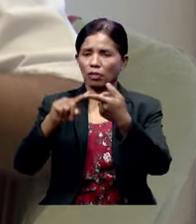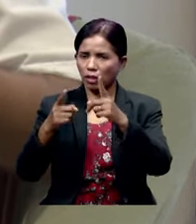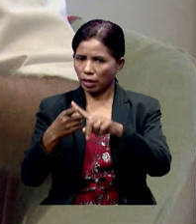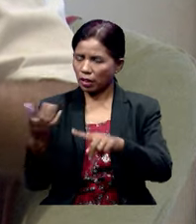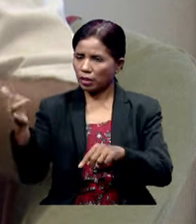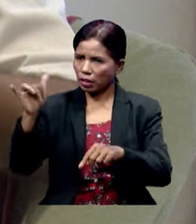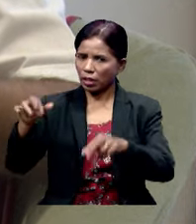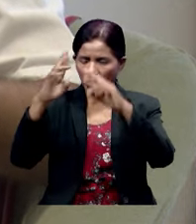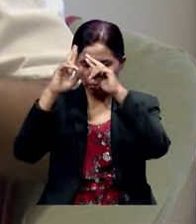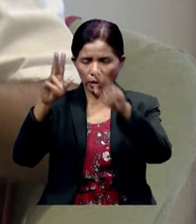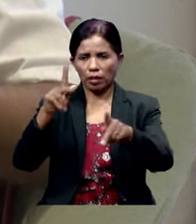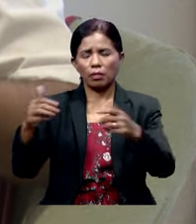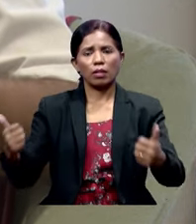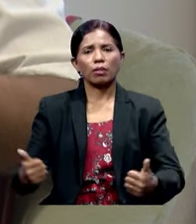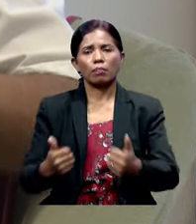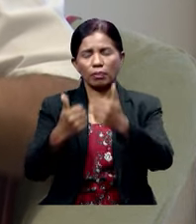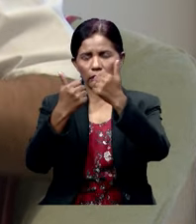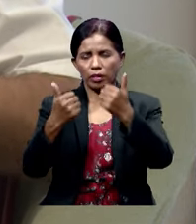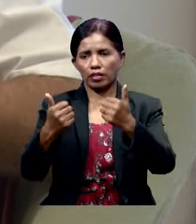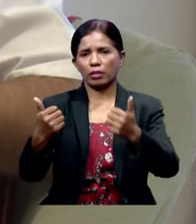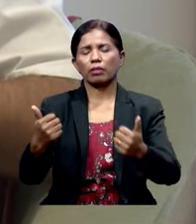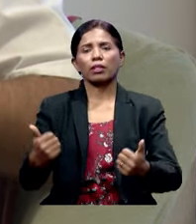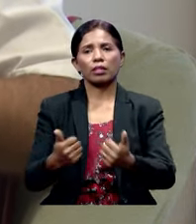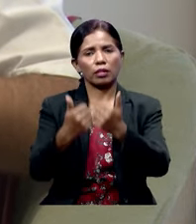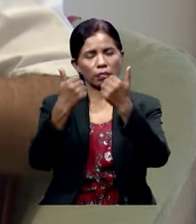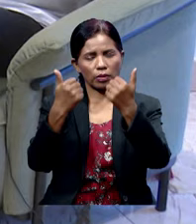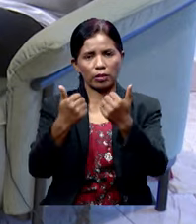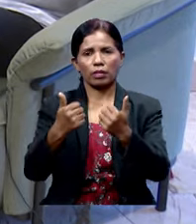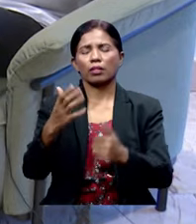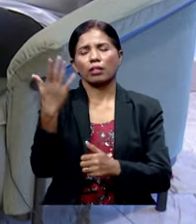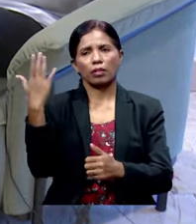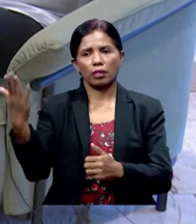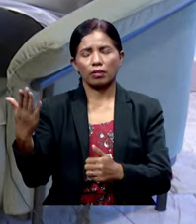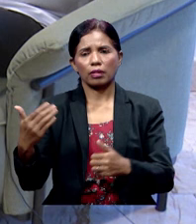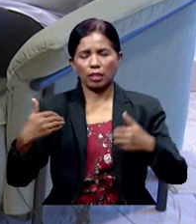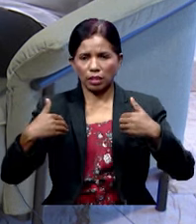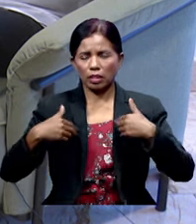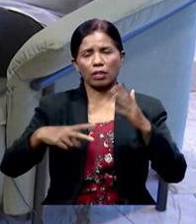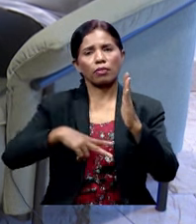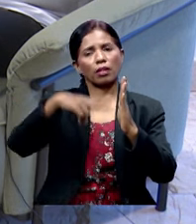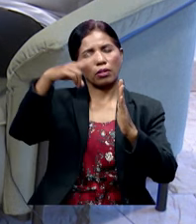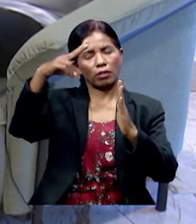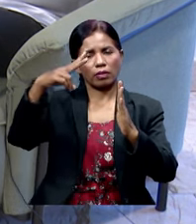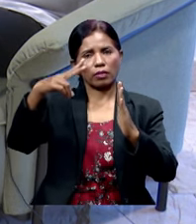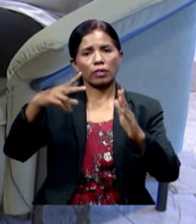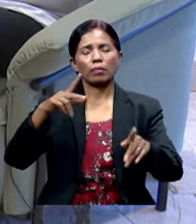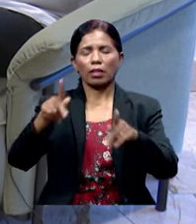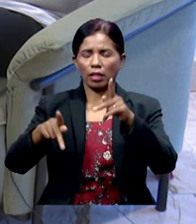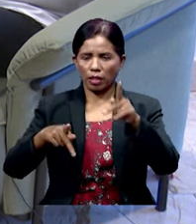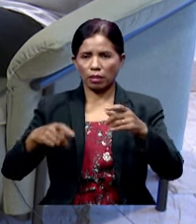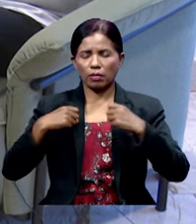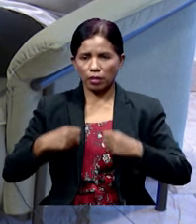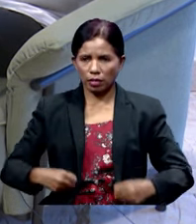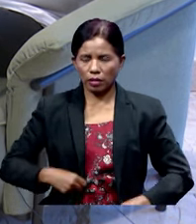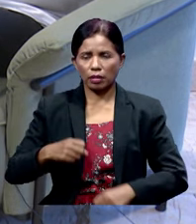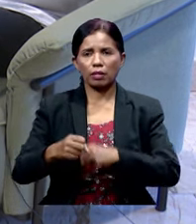do competidor no desporte tem muitos valores humanos positivos de sacrifício